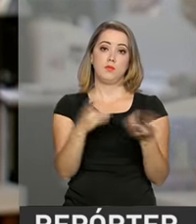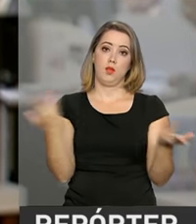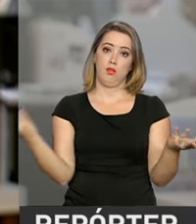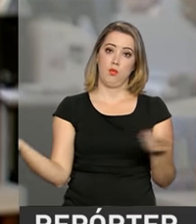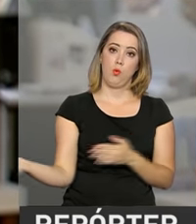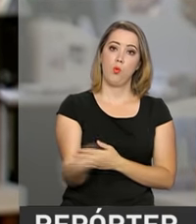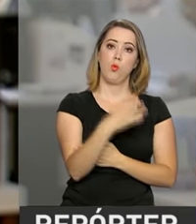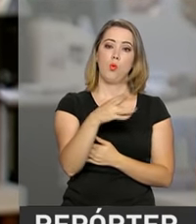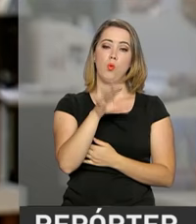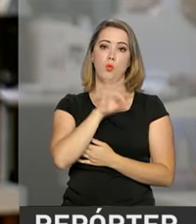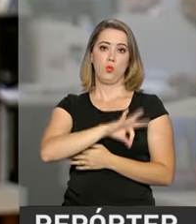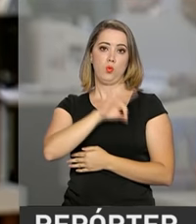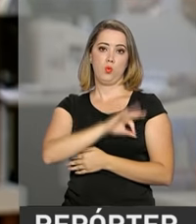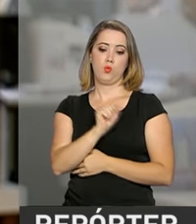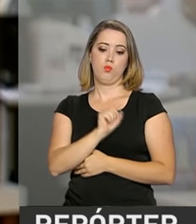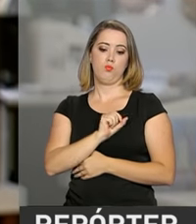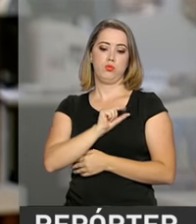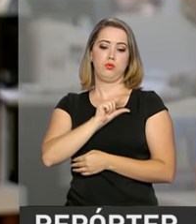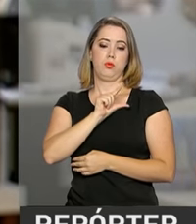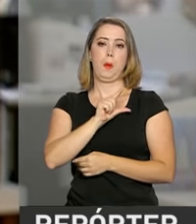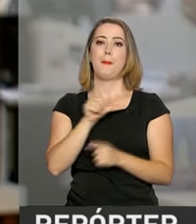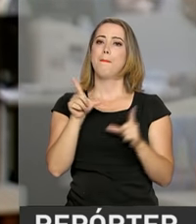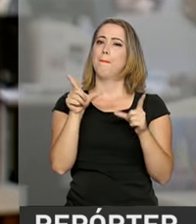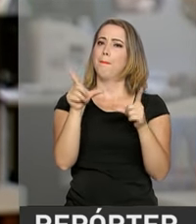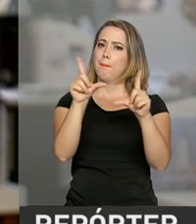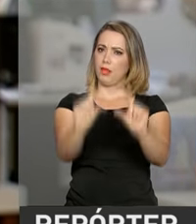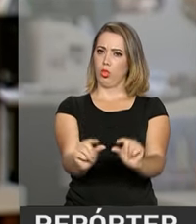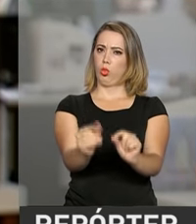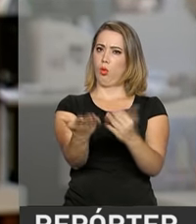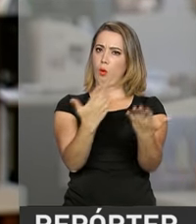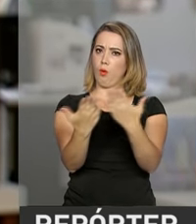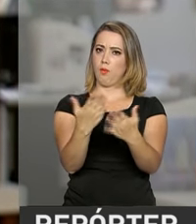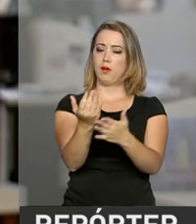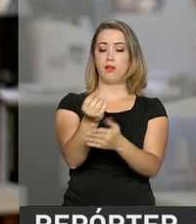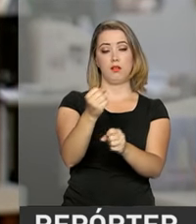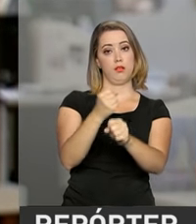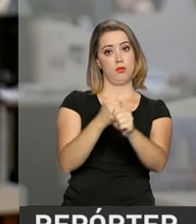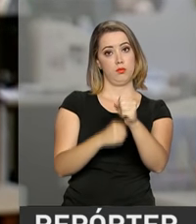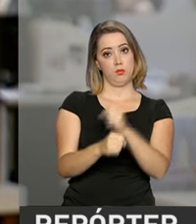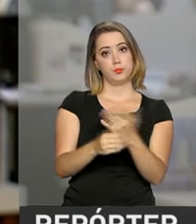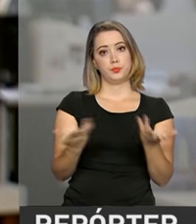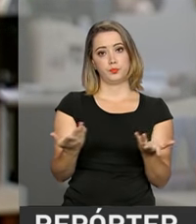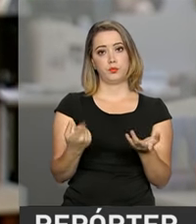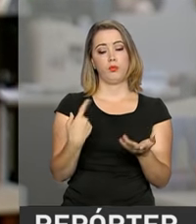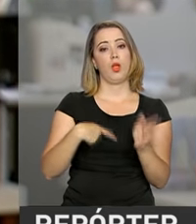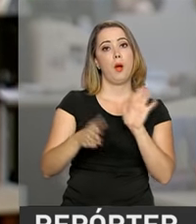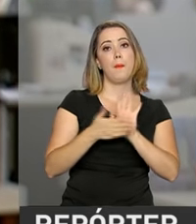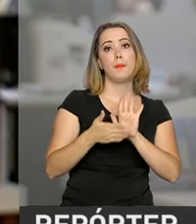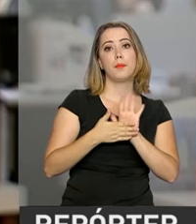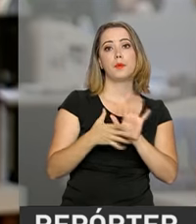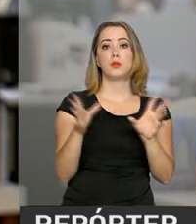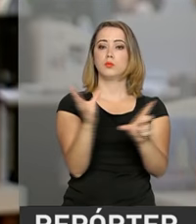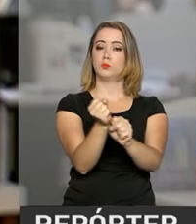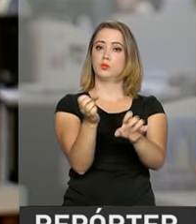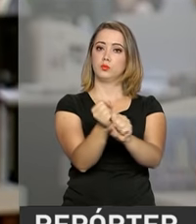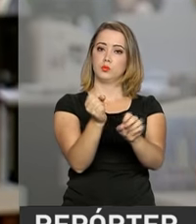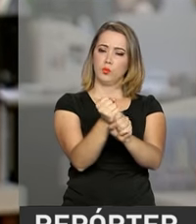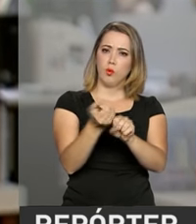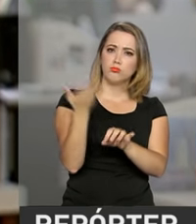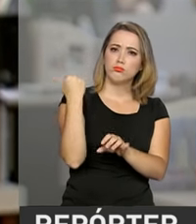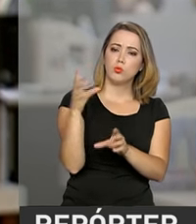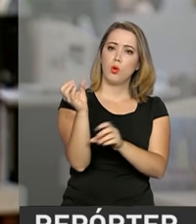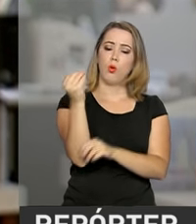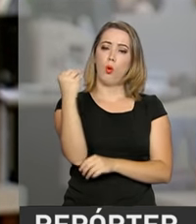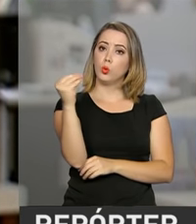do salário mínimo seja um pouco menor do que o governo estimava inicialmente e eu explico Porquê a proposta de orçamento enviada ao congresso em outubro A